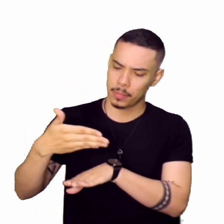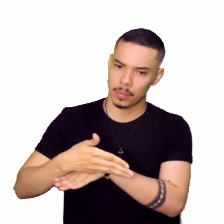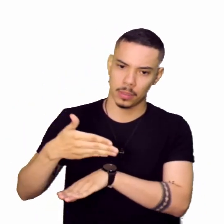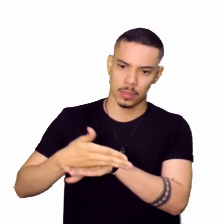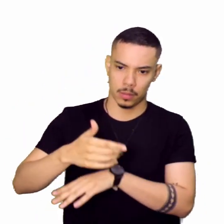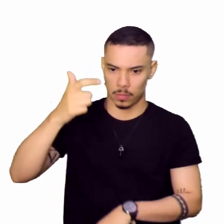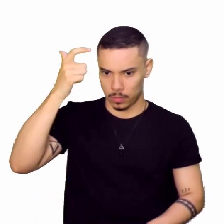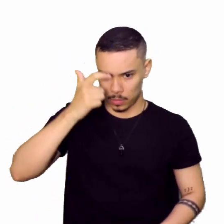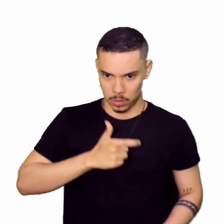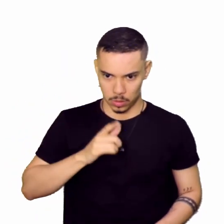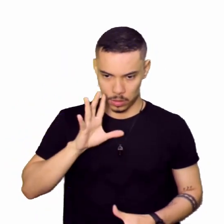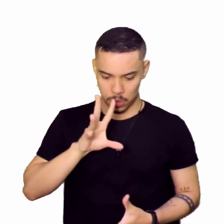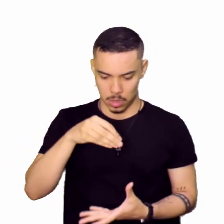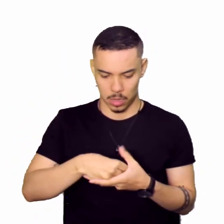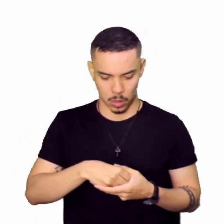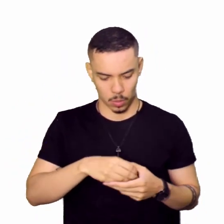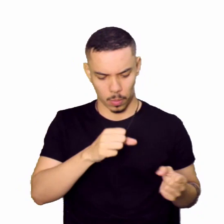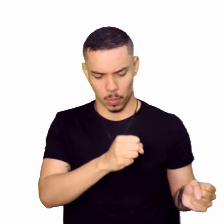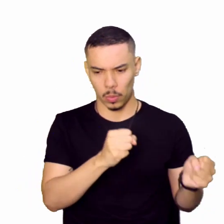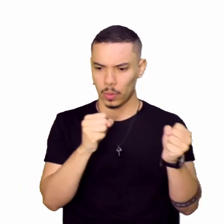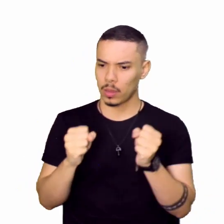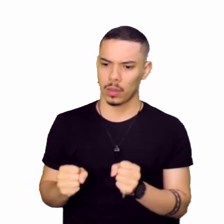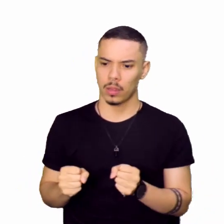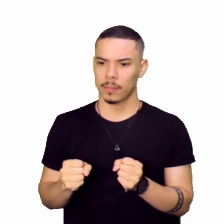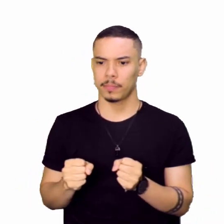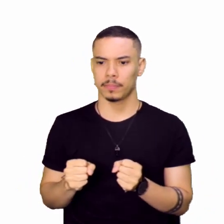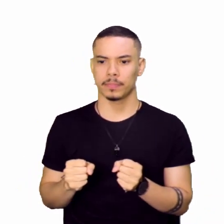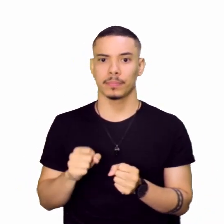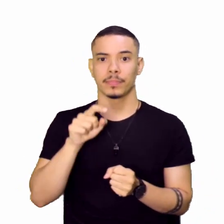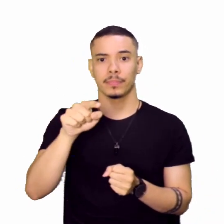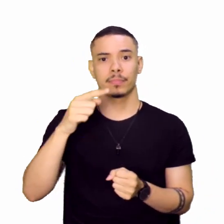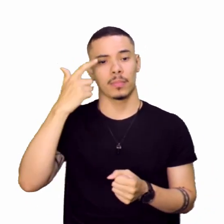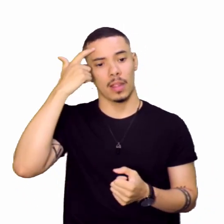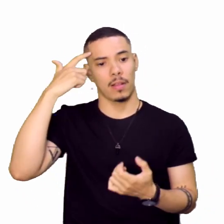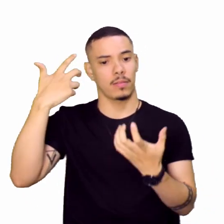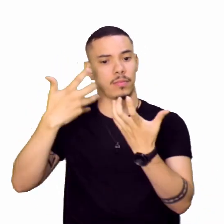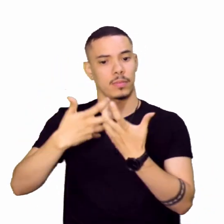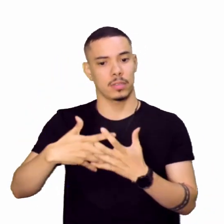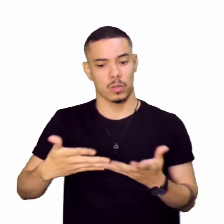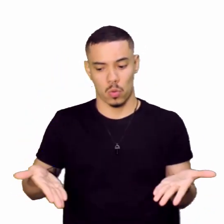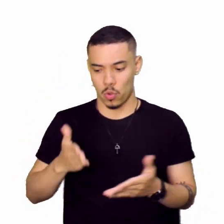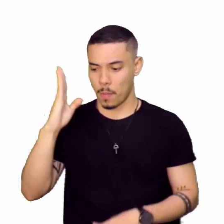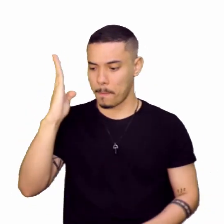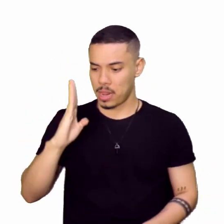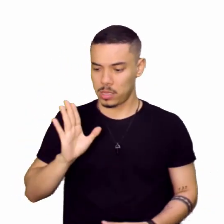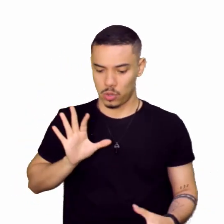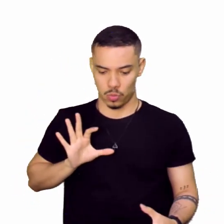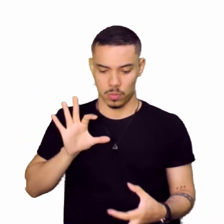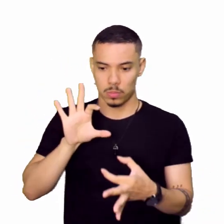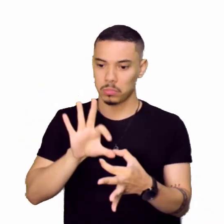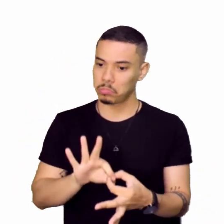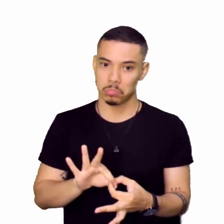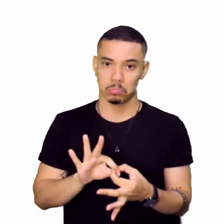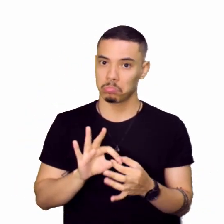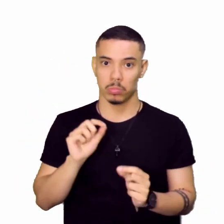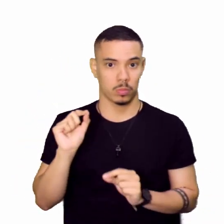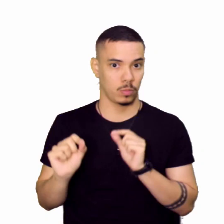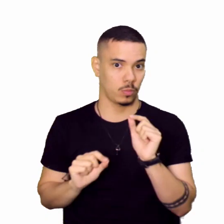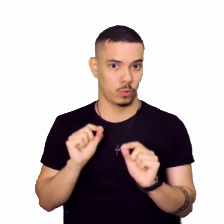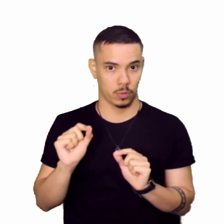do cidadão no poder traga essa reflexão para o Brasil atual E aí gente